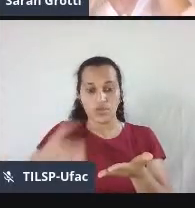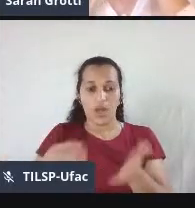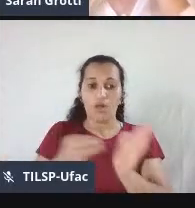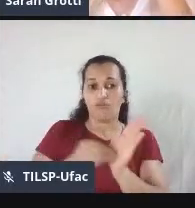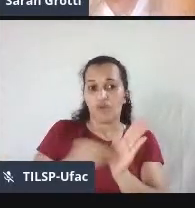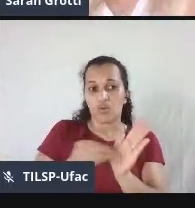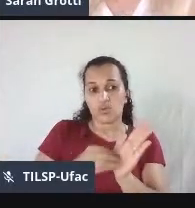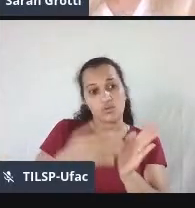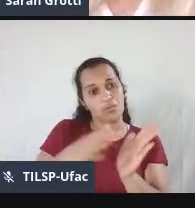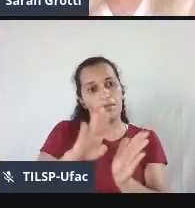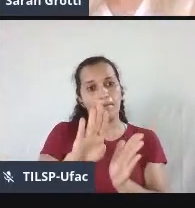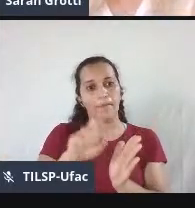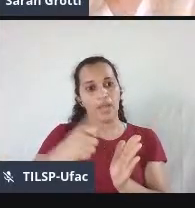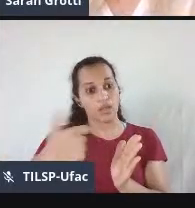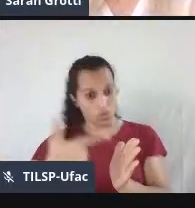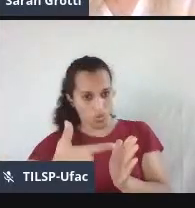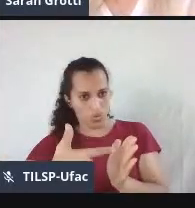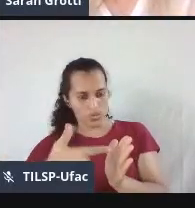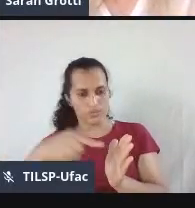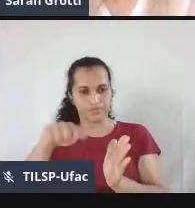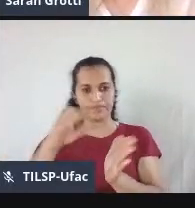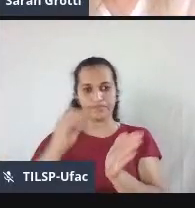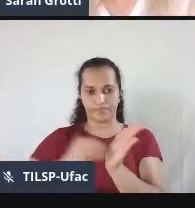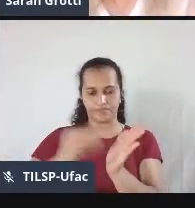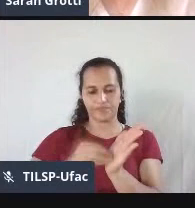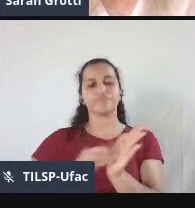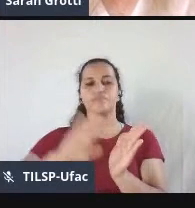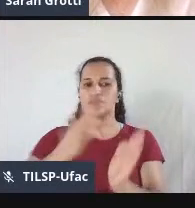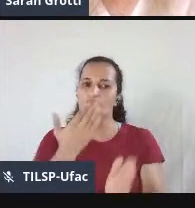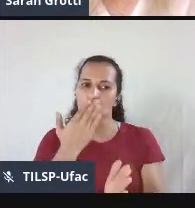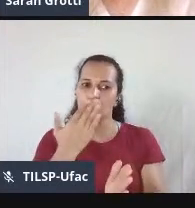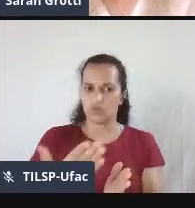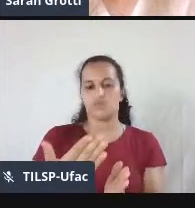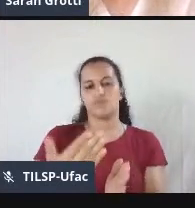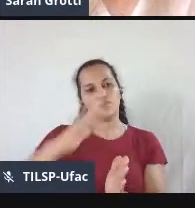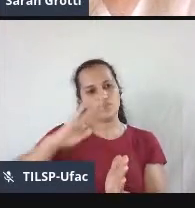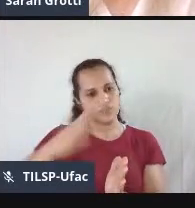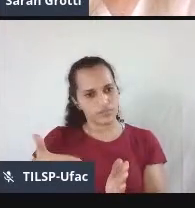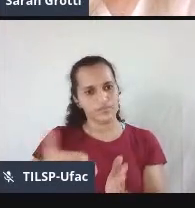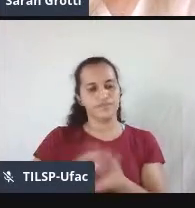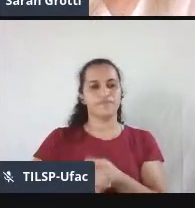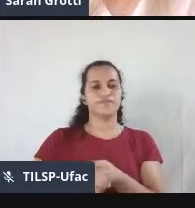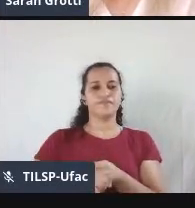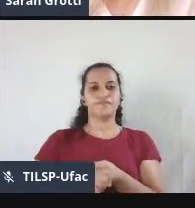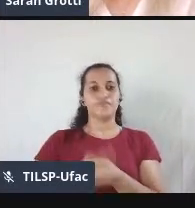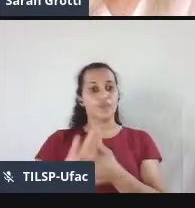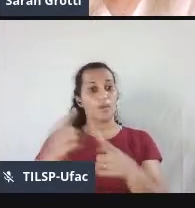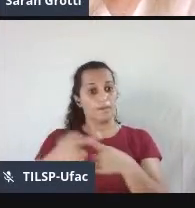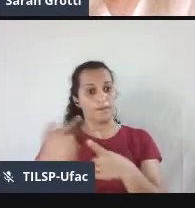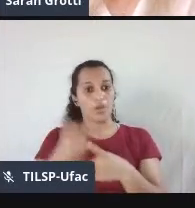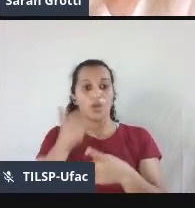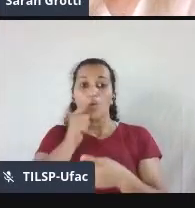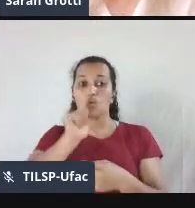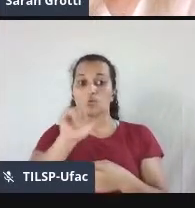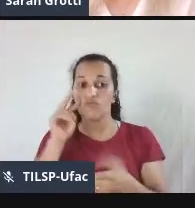principalmente B12, gosto muito de pedir B12, faço o pedido, né? Porque a gente consegue